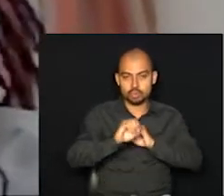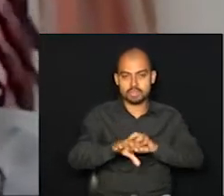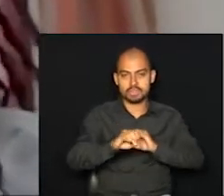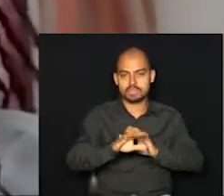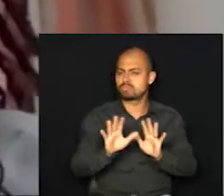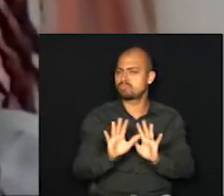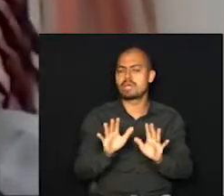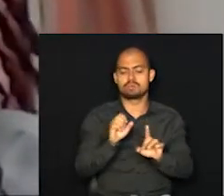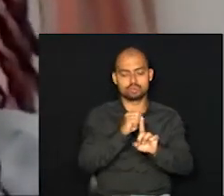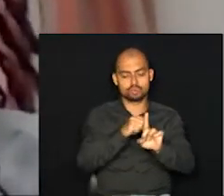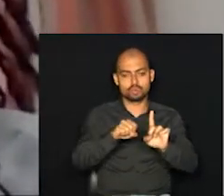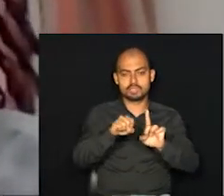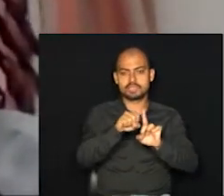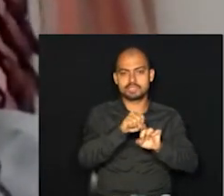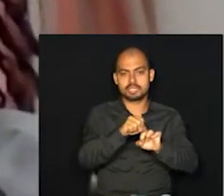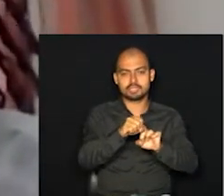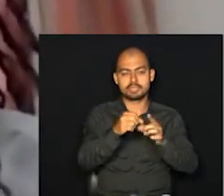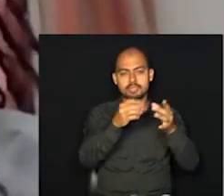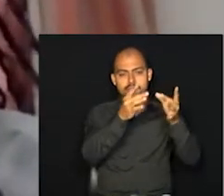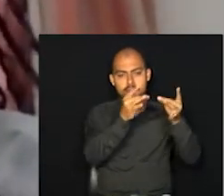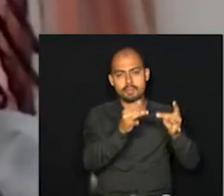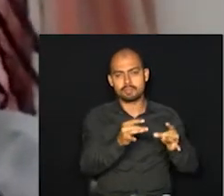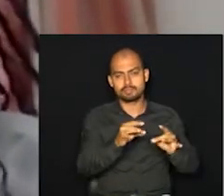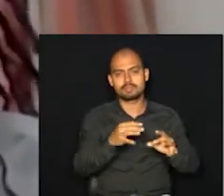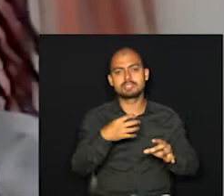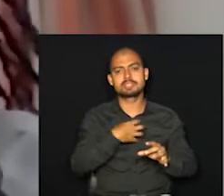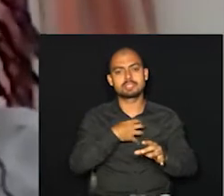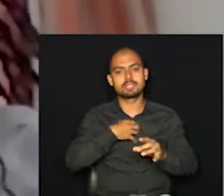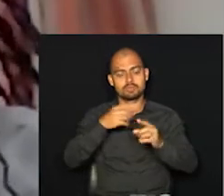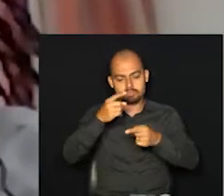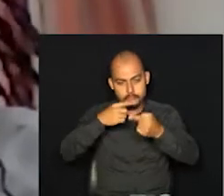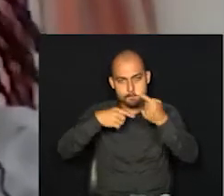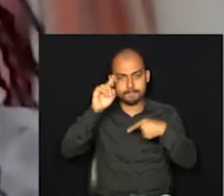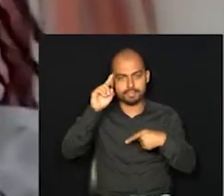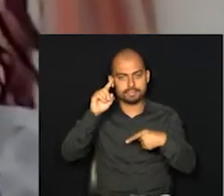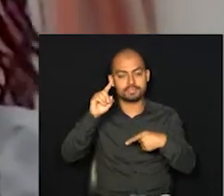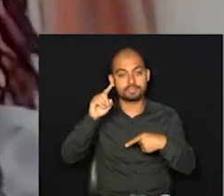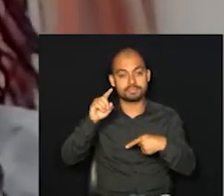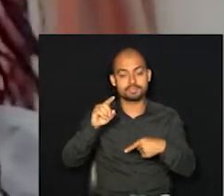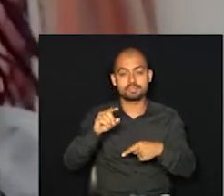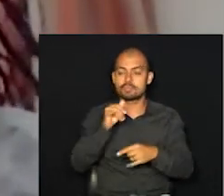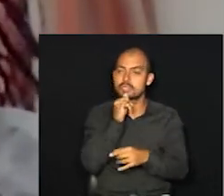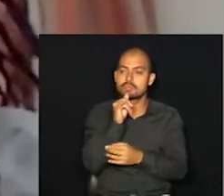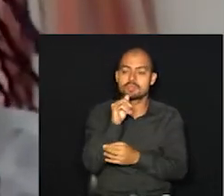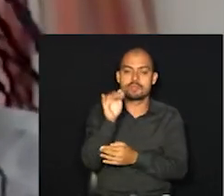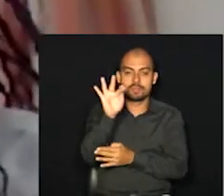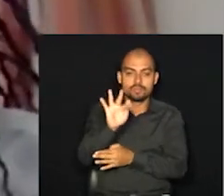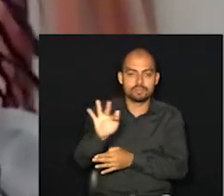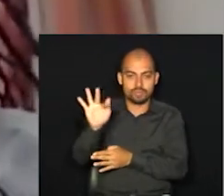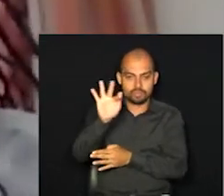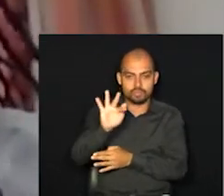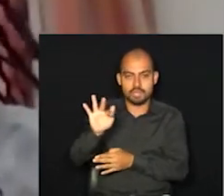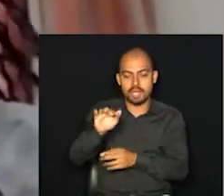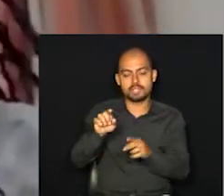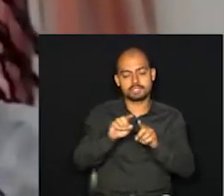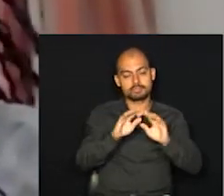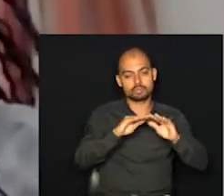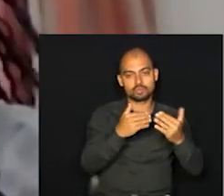na sociedade de uma maneira em geral, a gente tem sentido essa evolução. Nas universidades, nas escolas